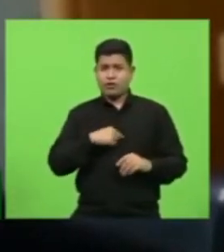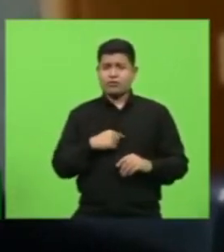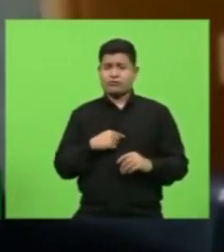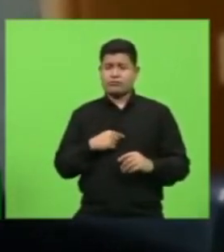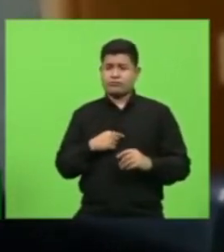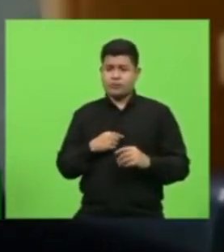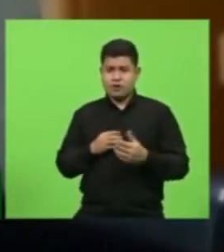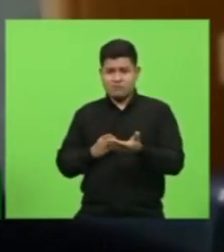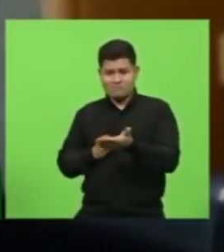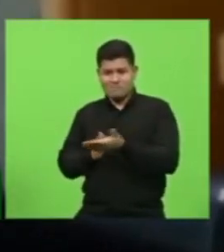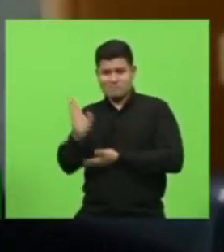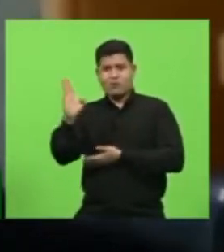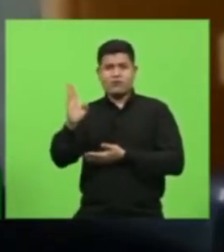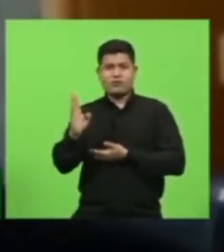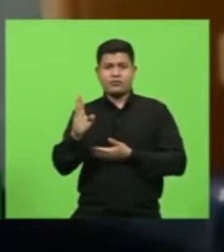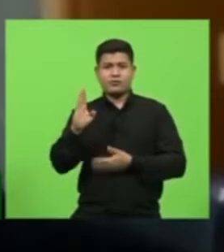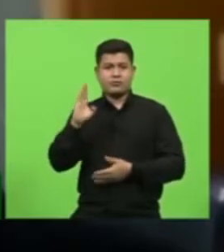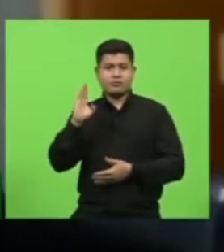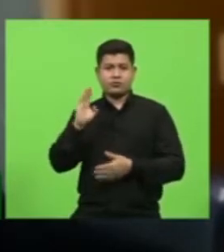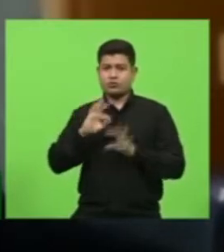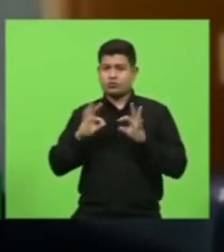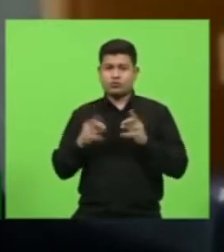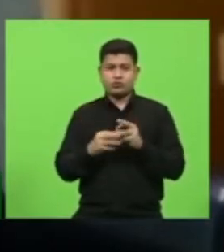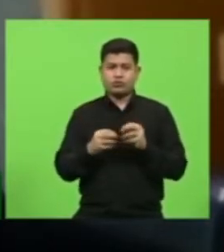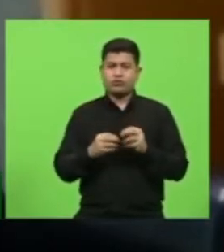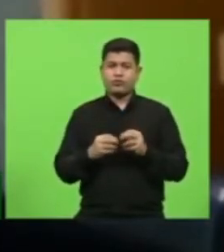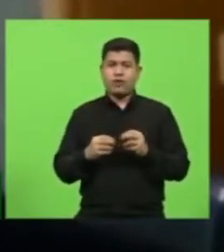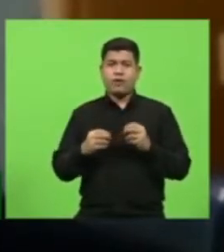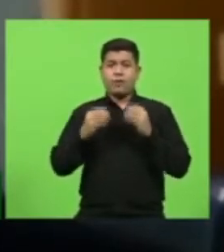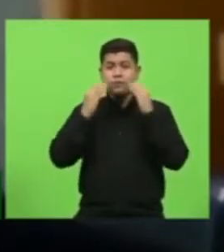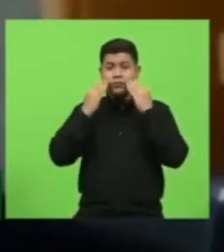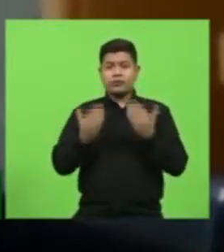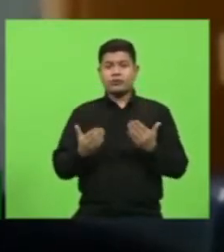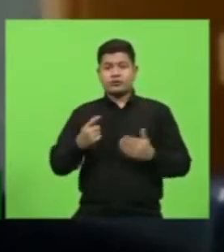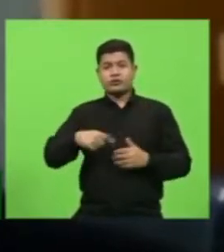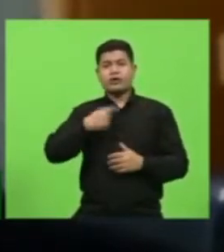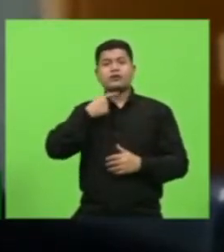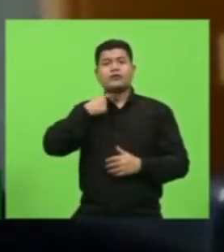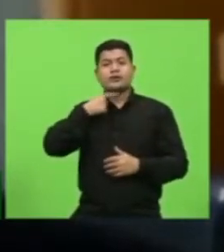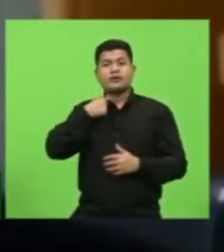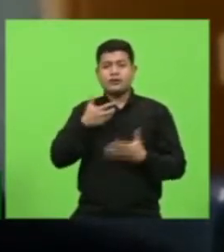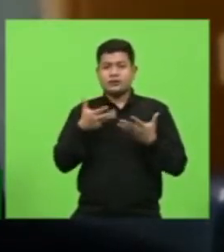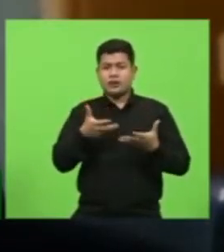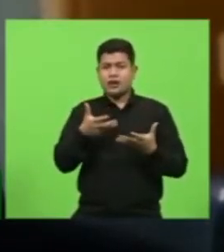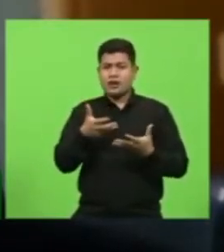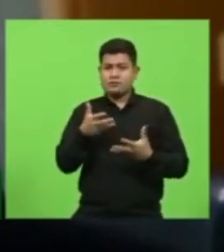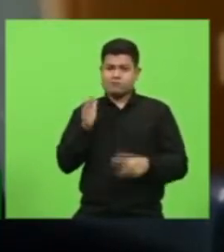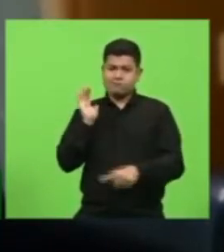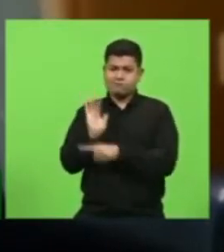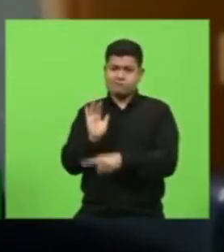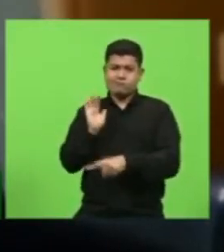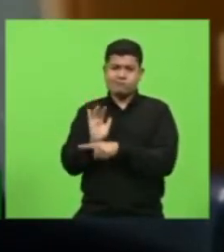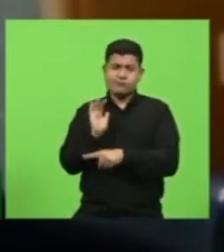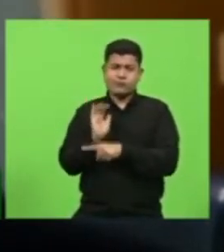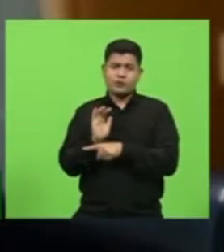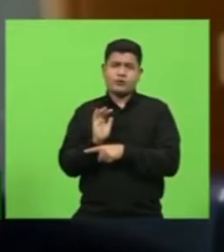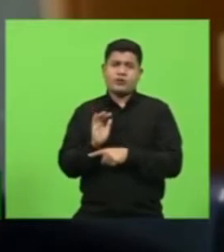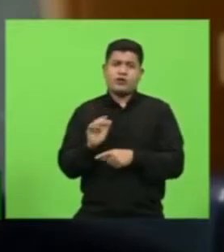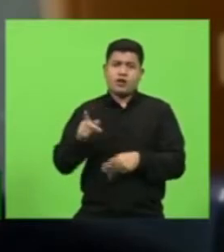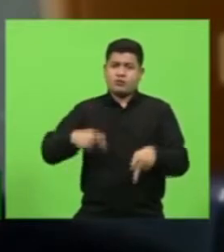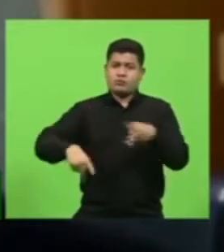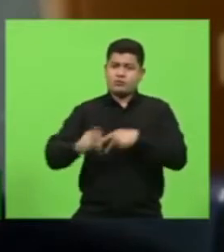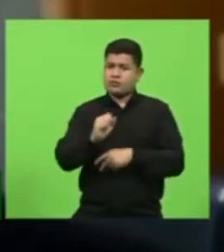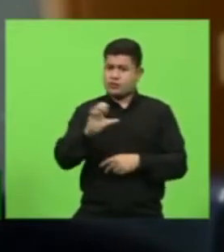do governo, mostrando a nossa boa vontade de fazer aquilo que é certo para o bem de Santa Catarina. Eu